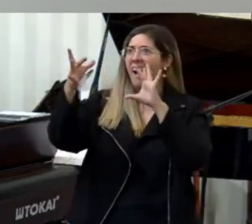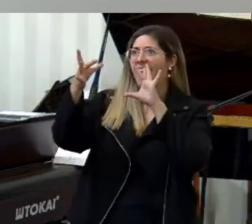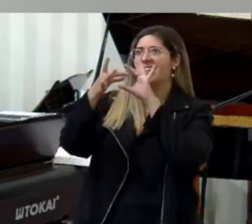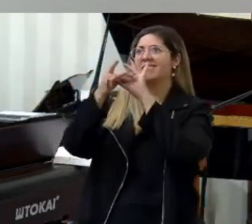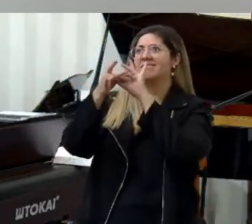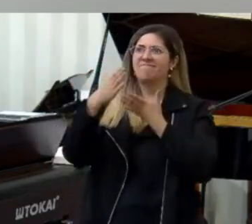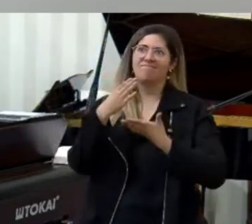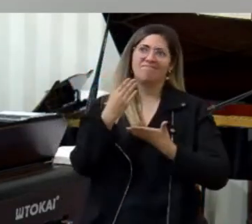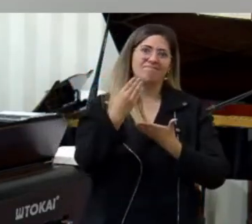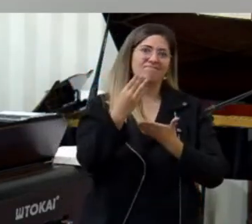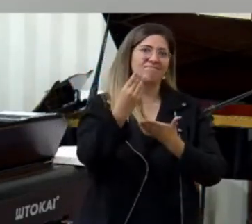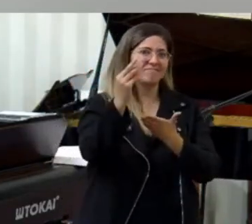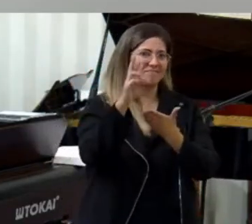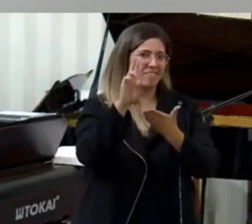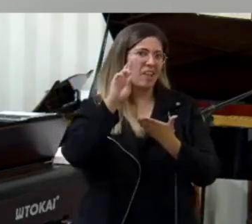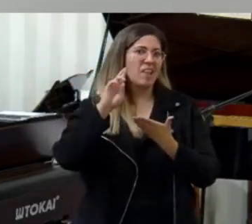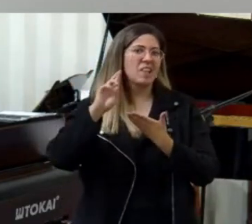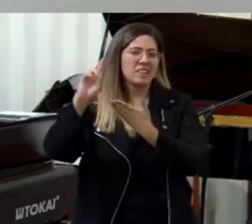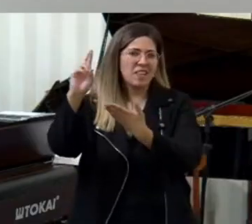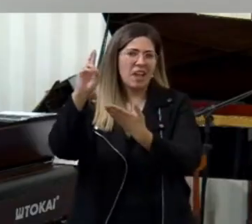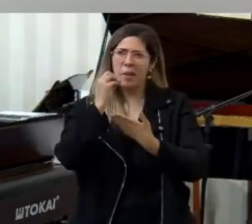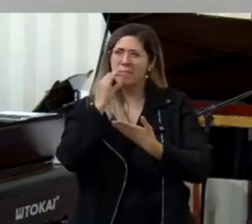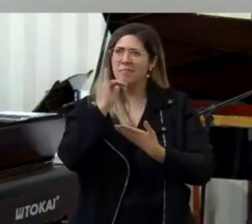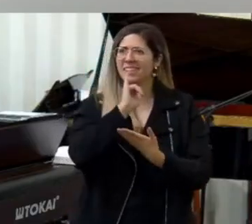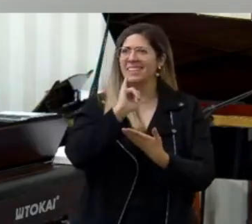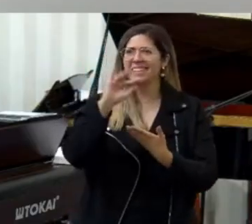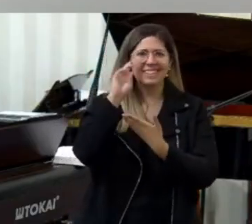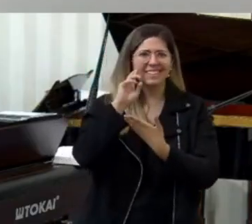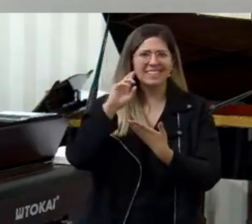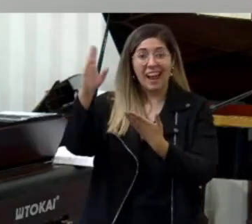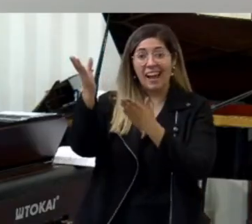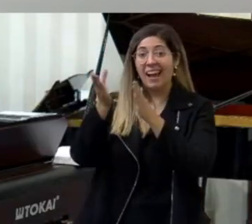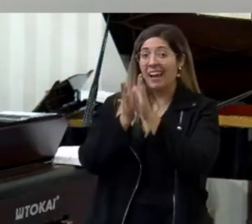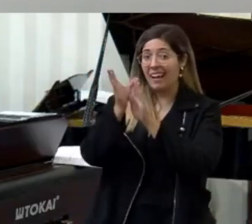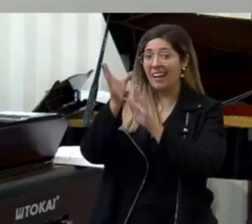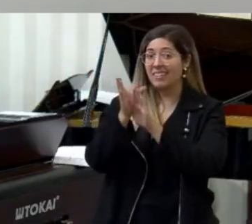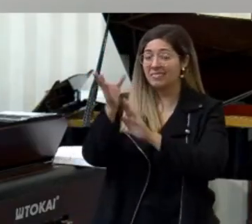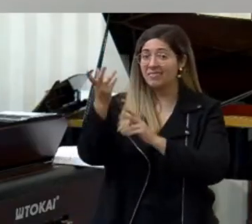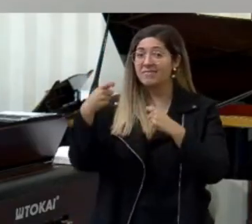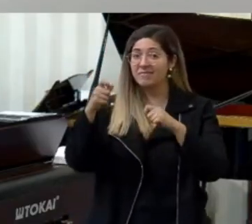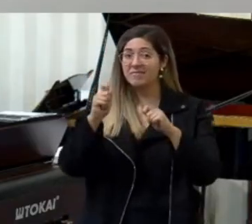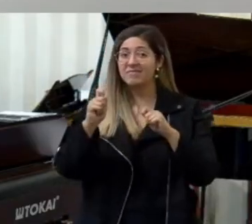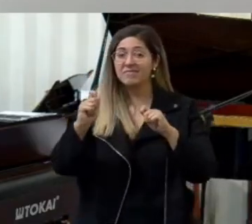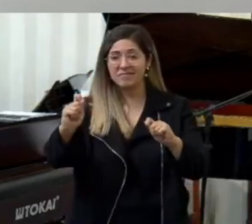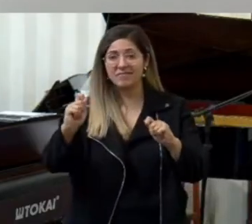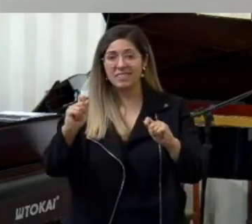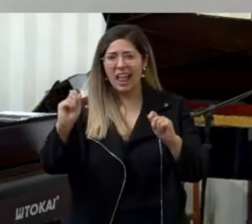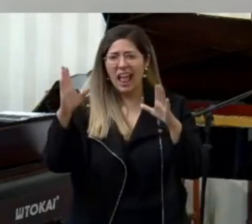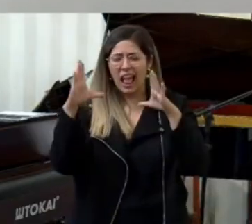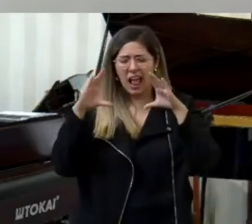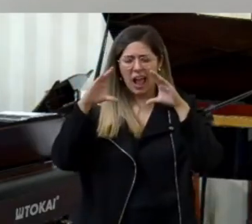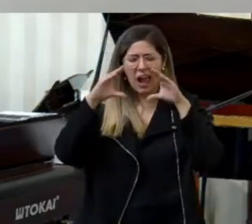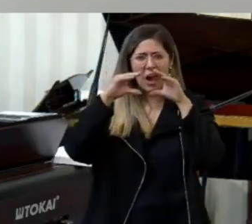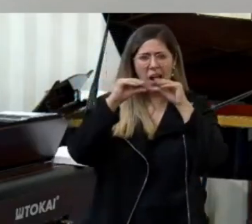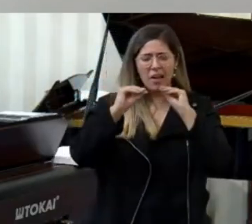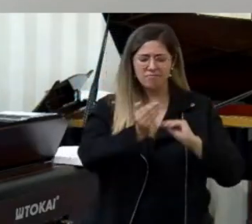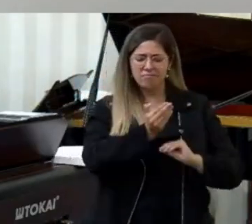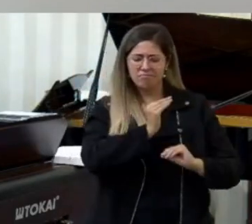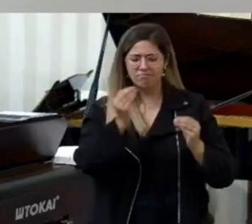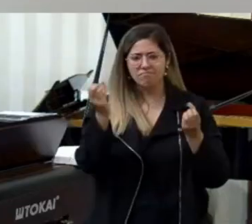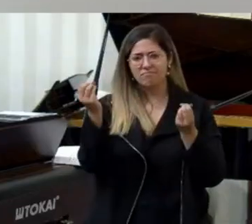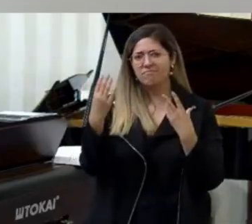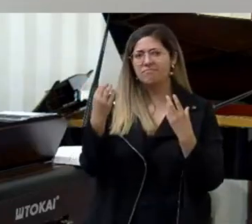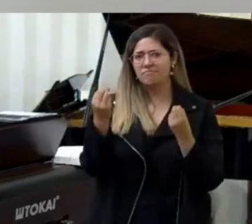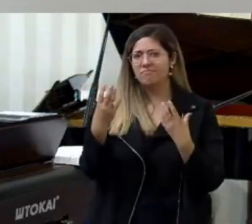minha herança. Bendigo o Senhor que me aconselha, pois até durante a noite o meu coração me